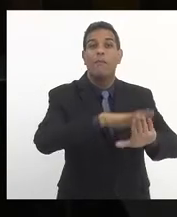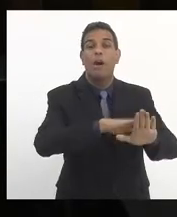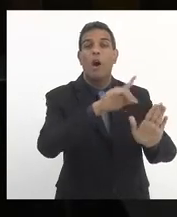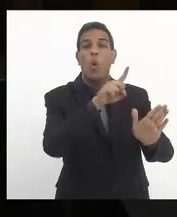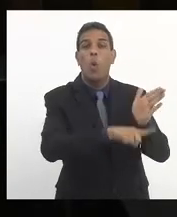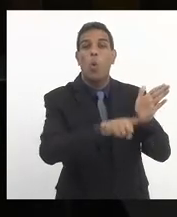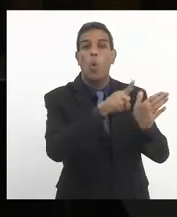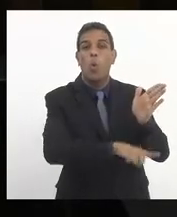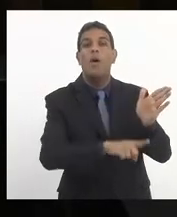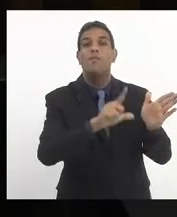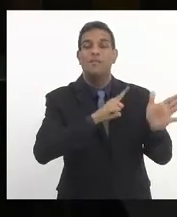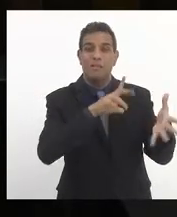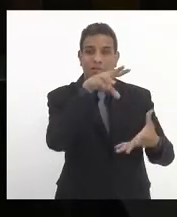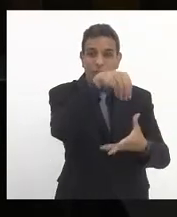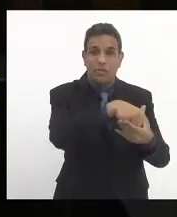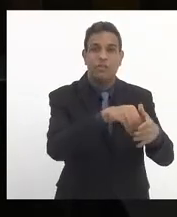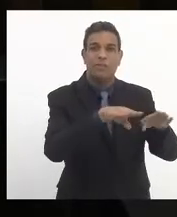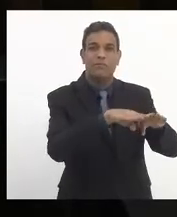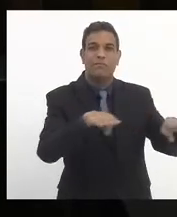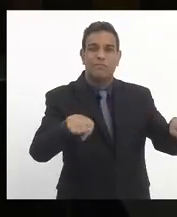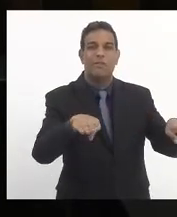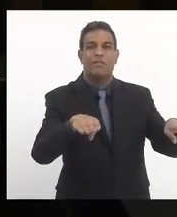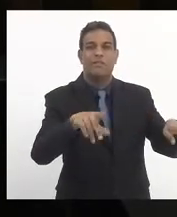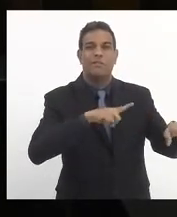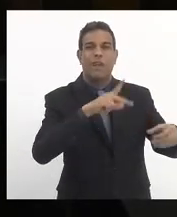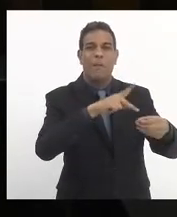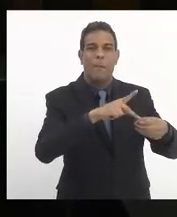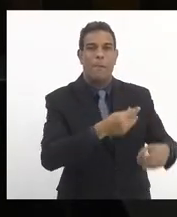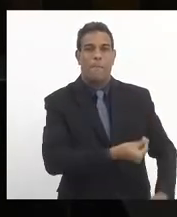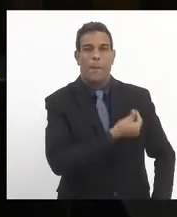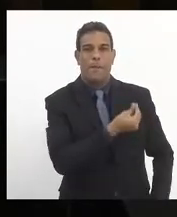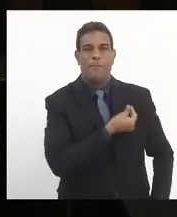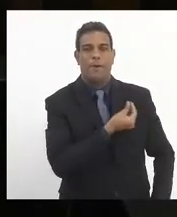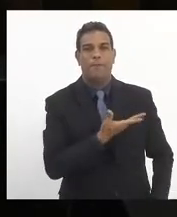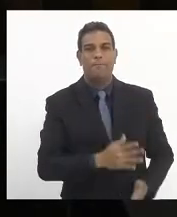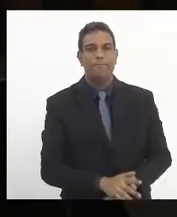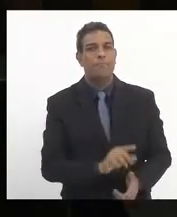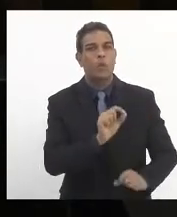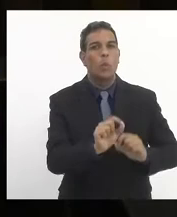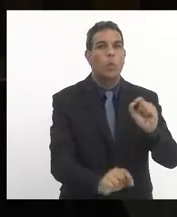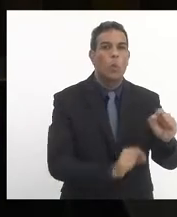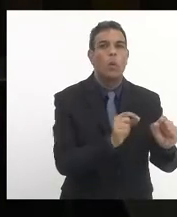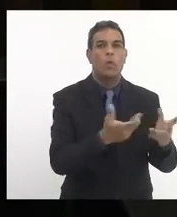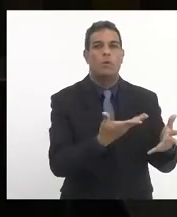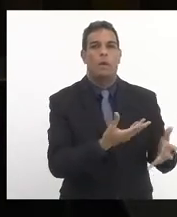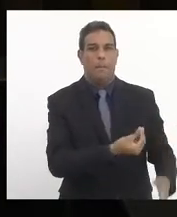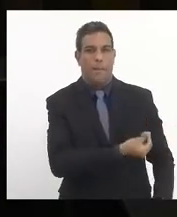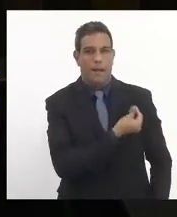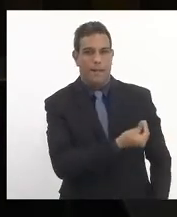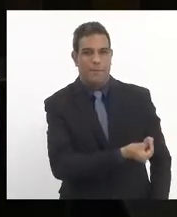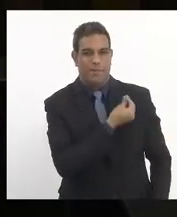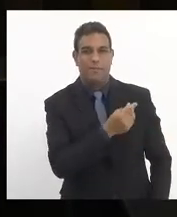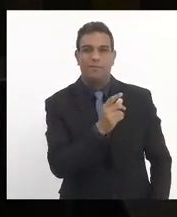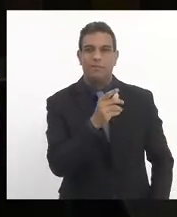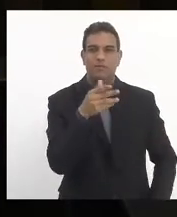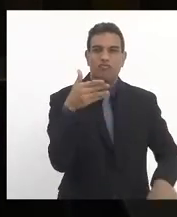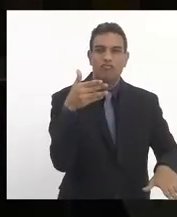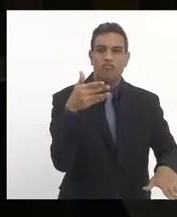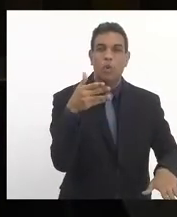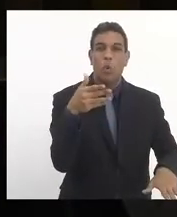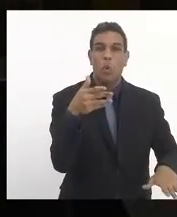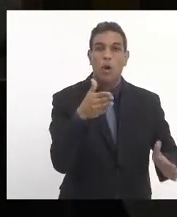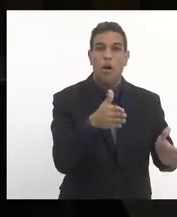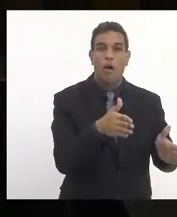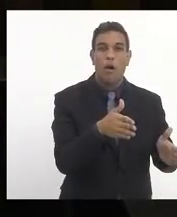abatido das participações especiais. E nas participações especiais, a União